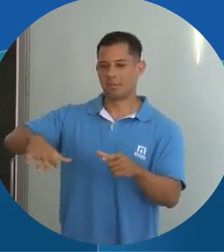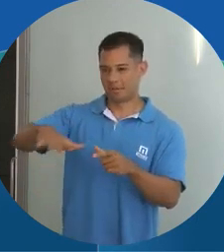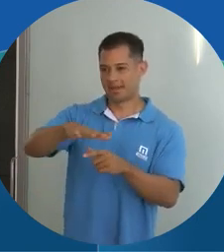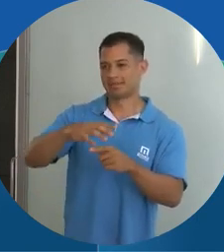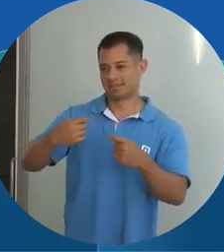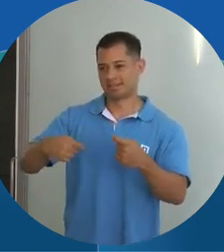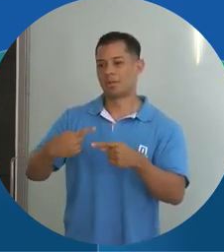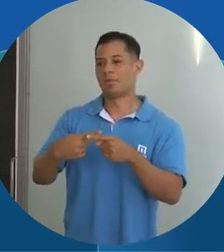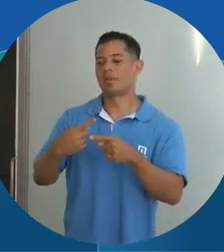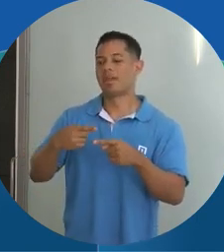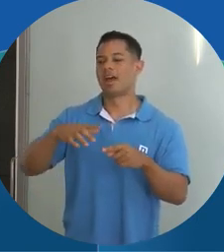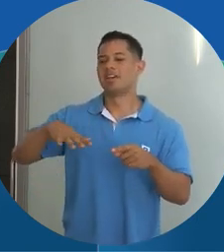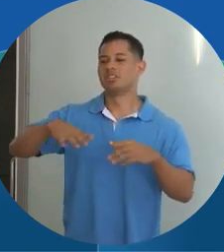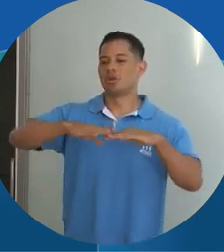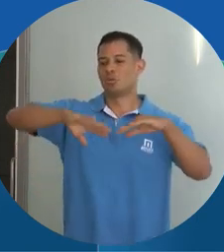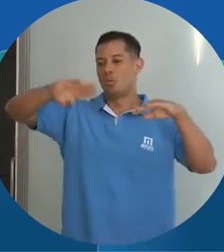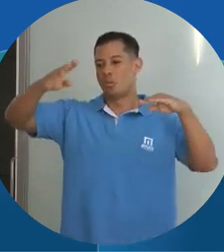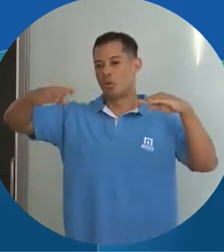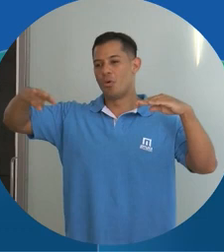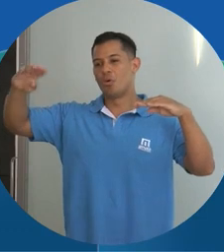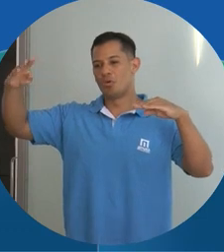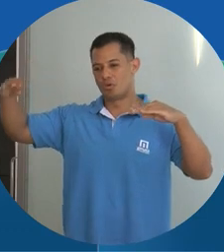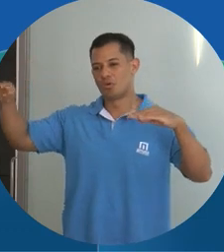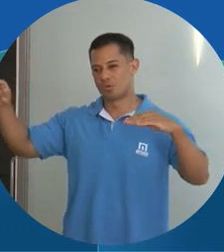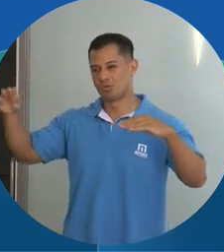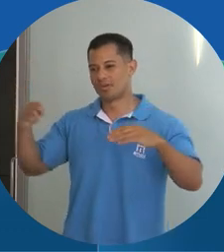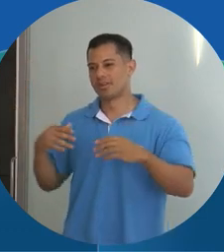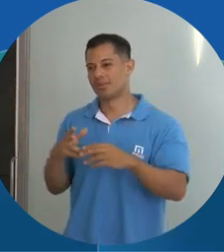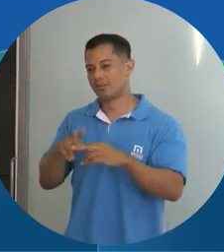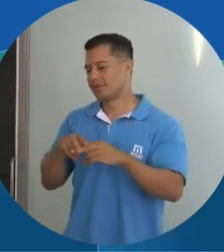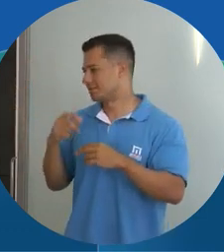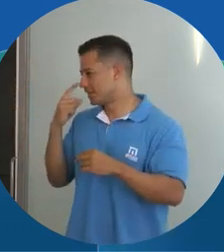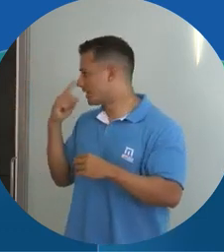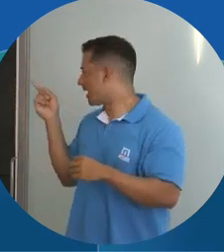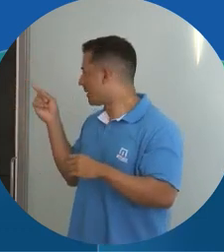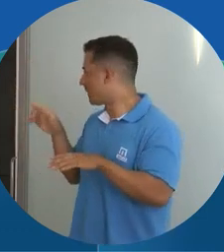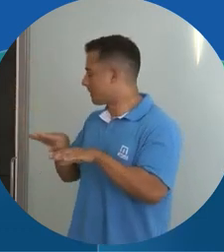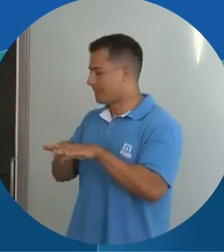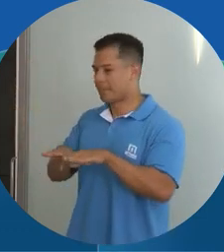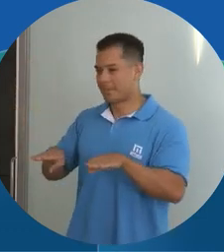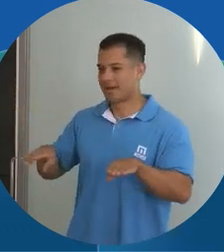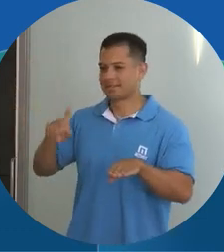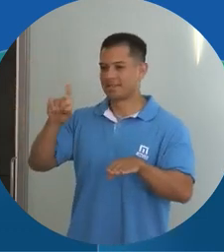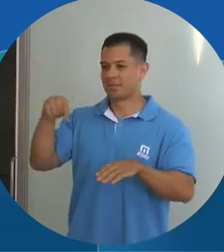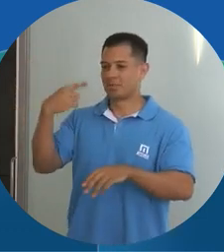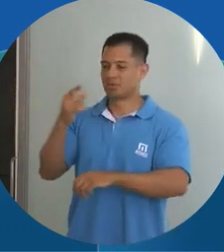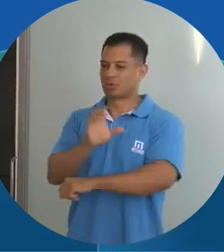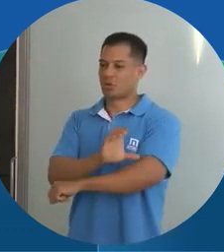morro. Então, essa é a base do forno após a concretagem dela, né?